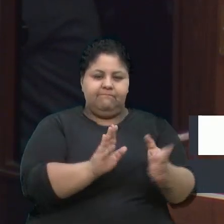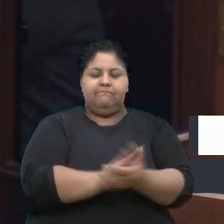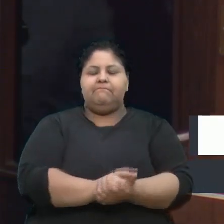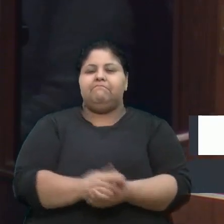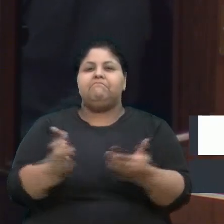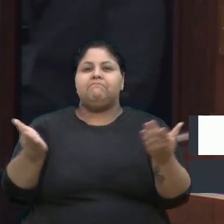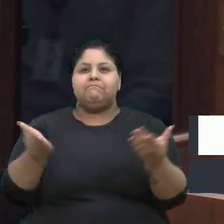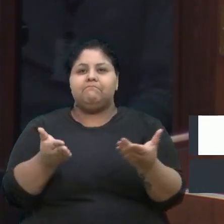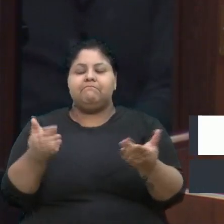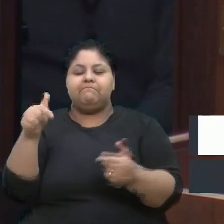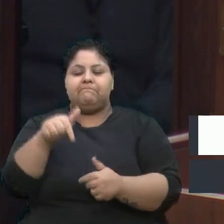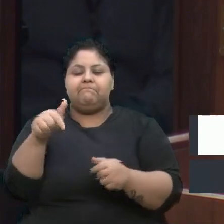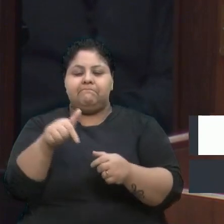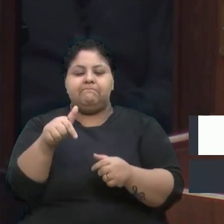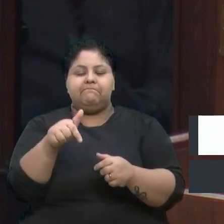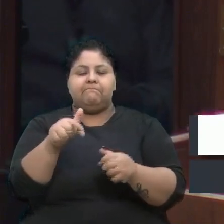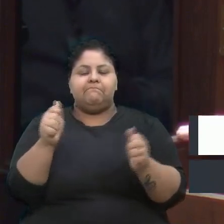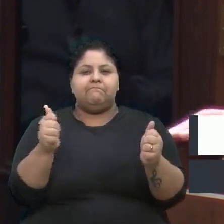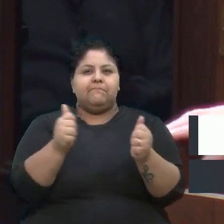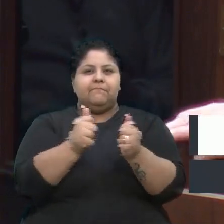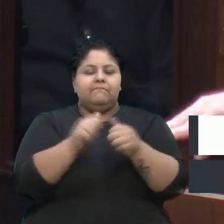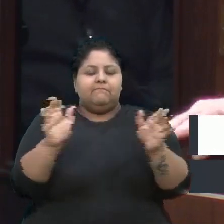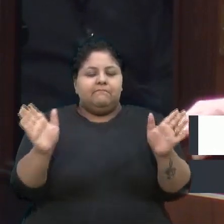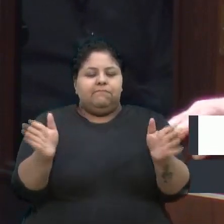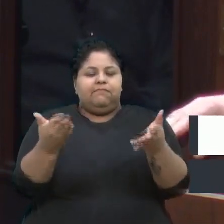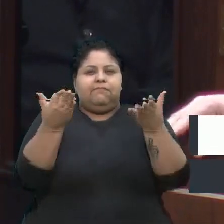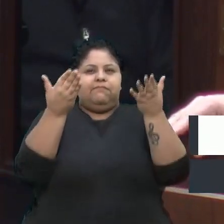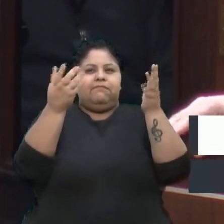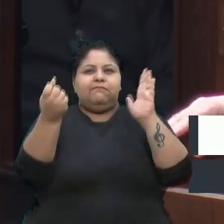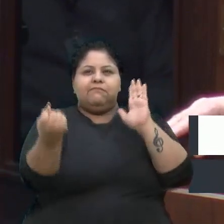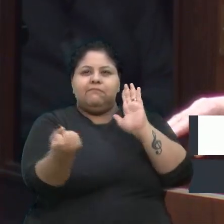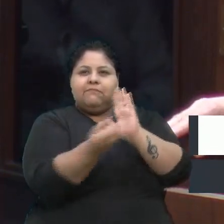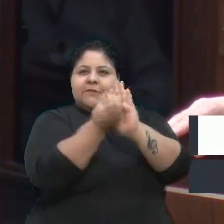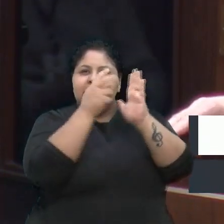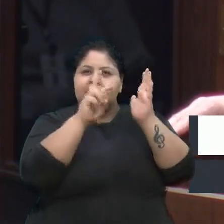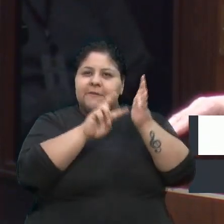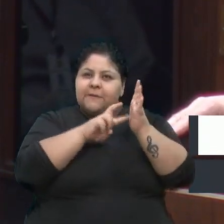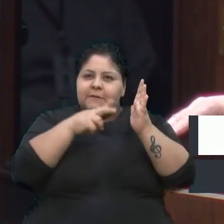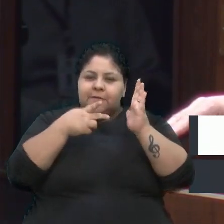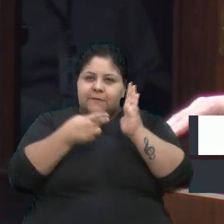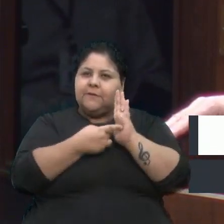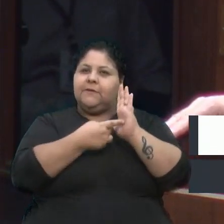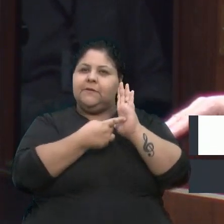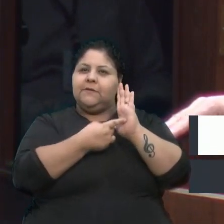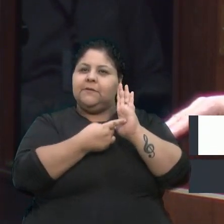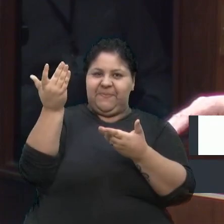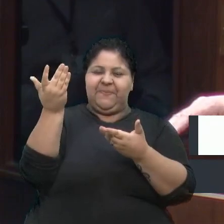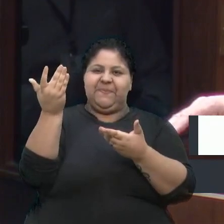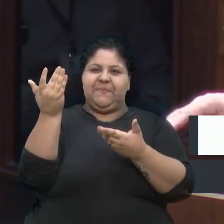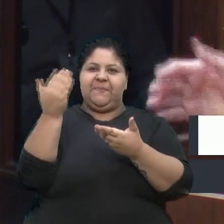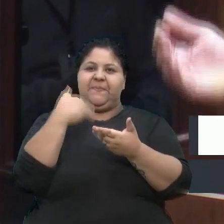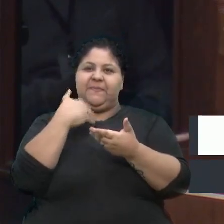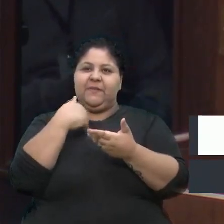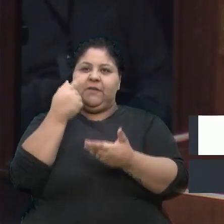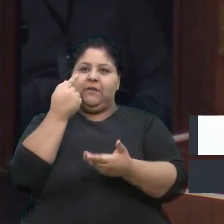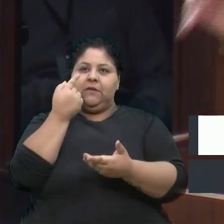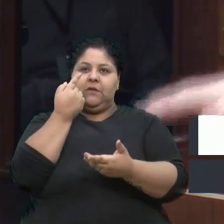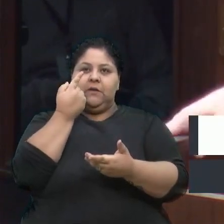a gente possa entender um pouquinho da história e do presente do Prata Vieira Shopping. Muito obrigado.